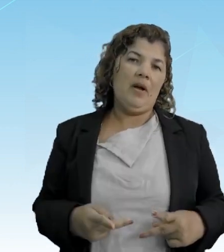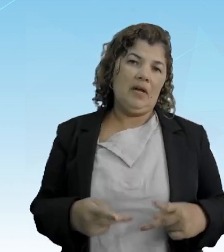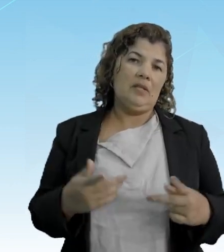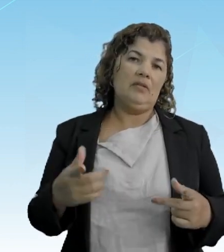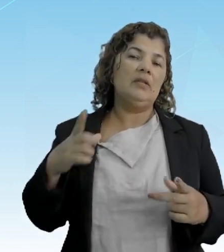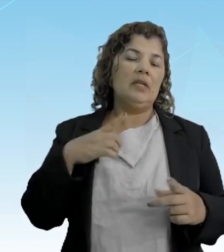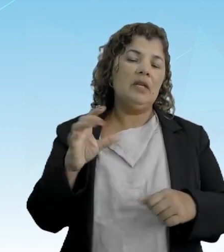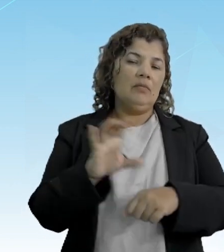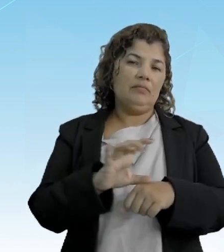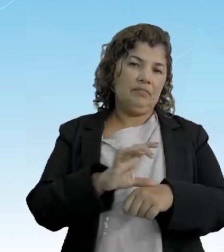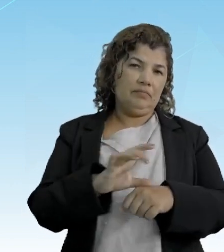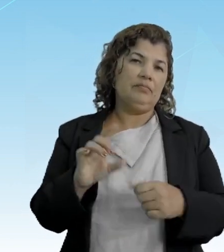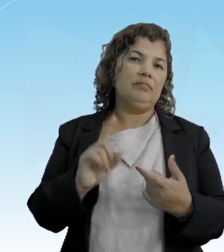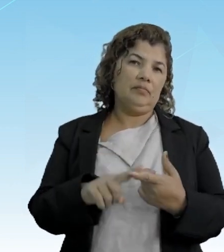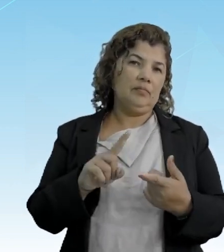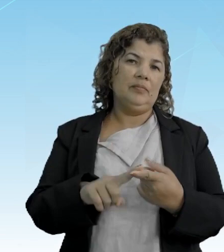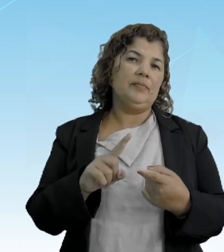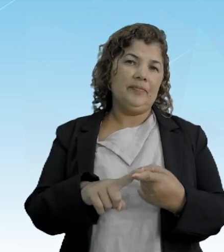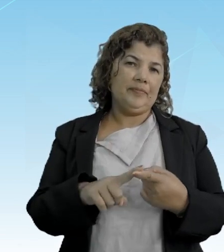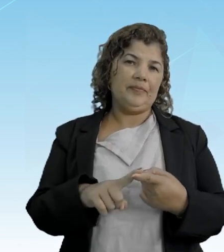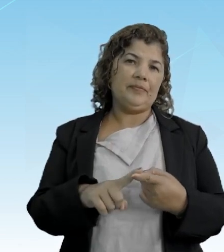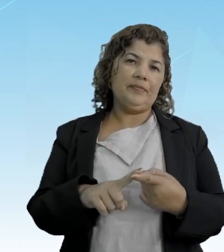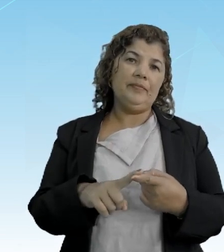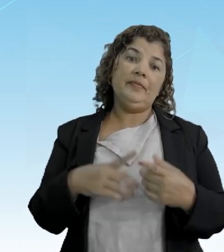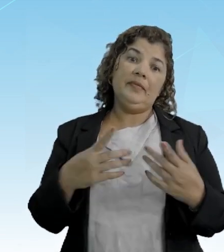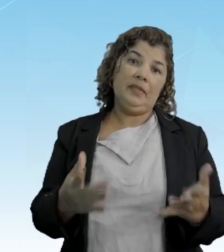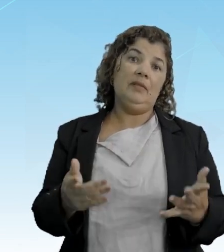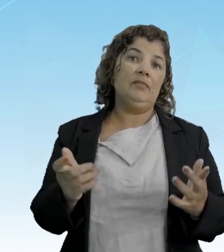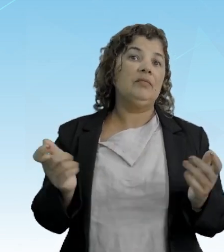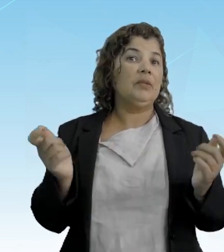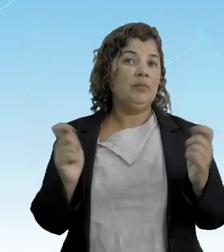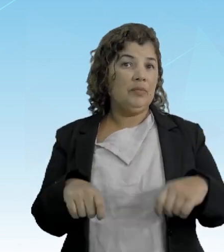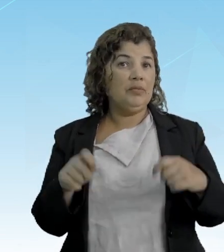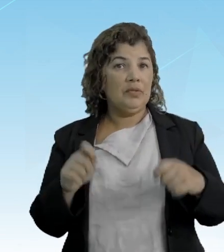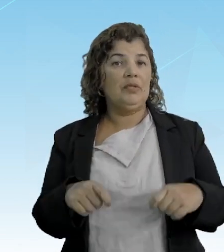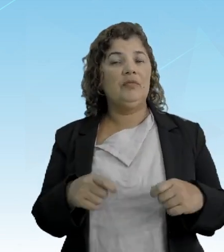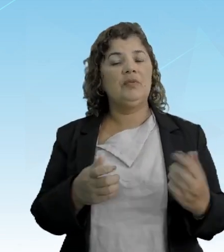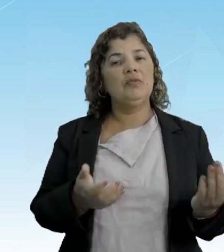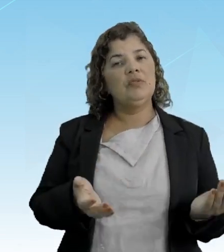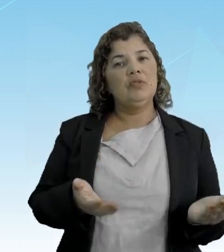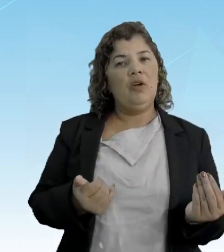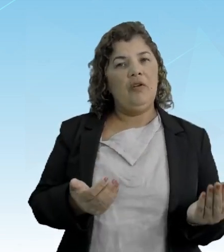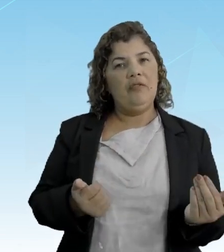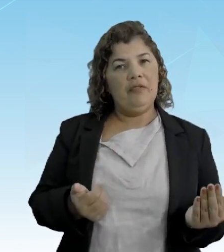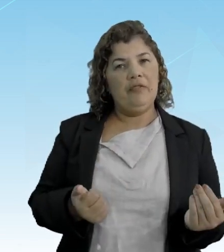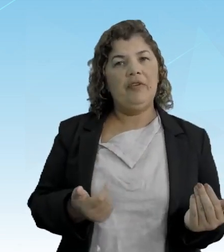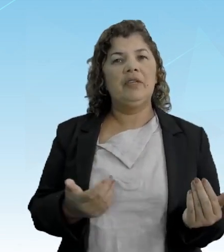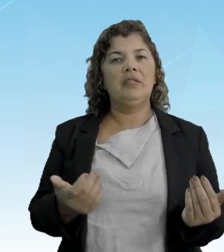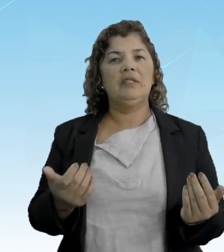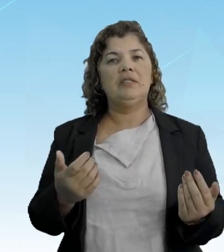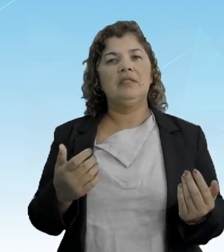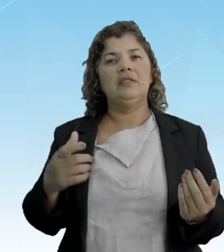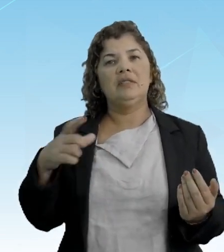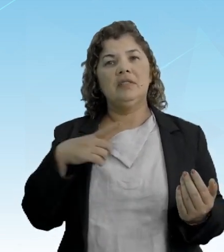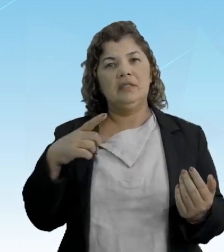na Constituição. Né? Então, é possível sim que um jovem de